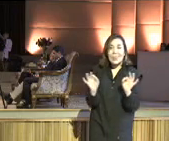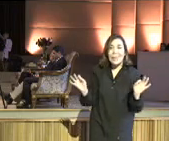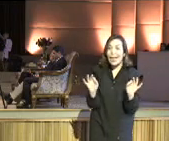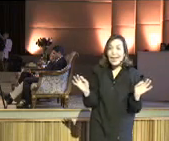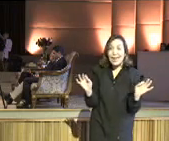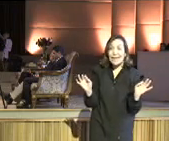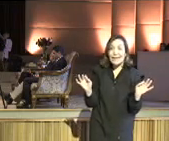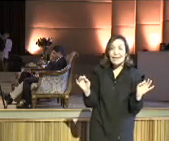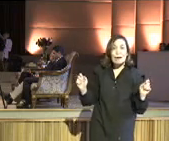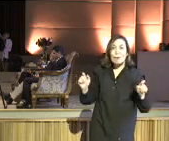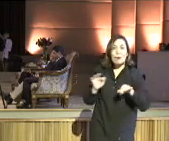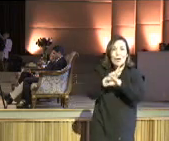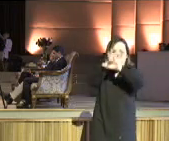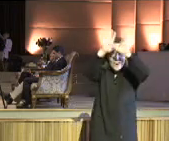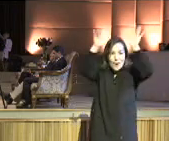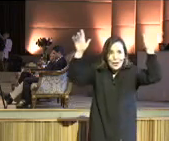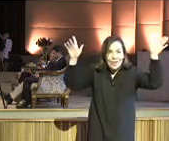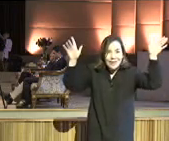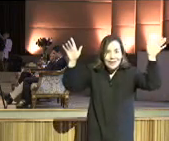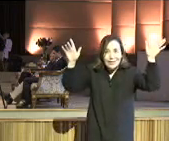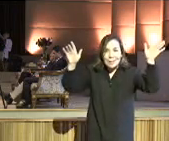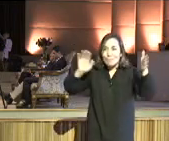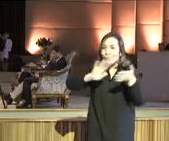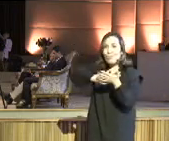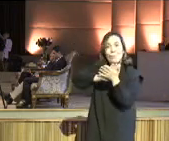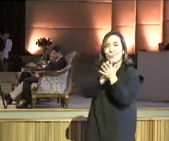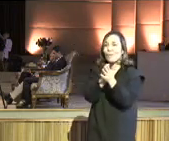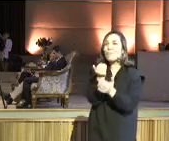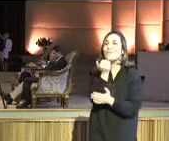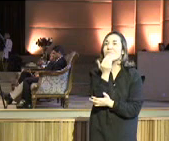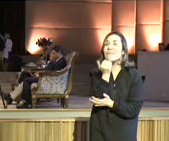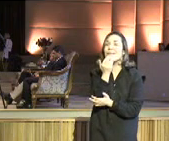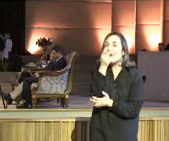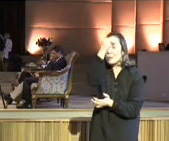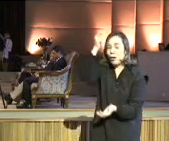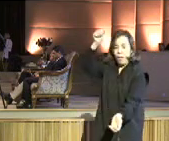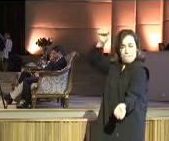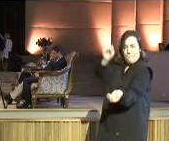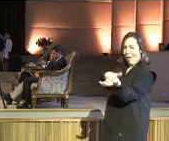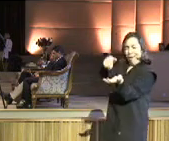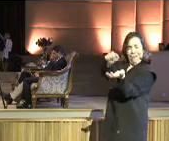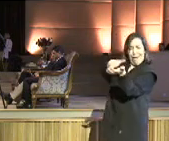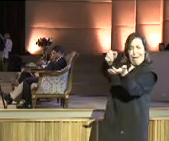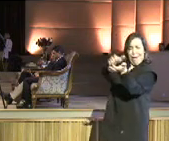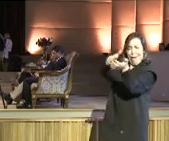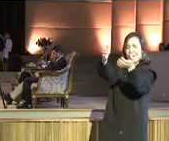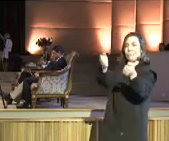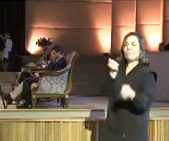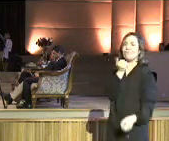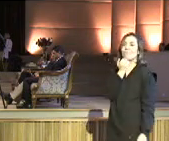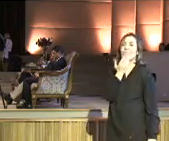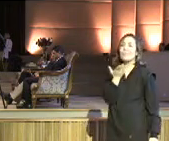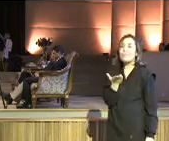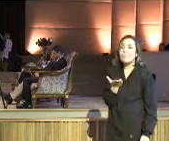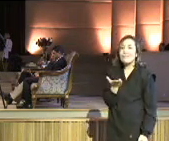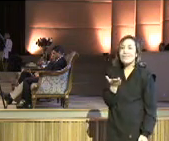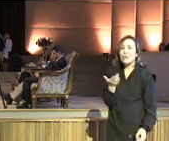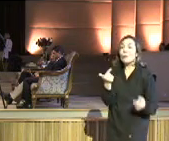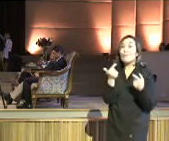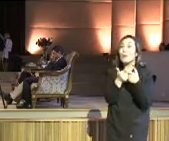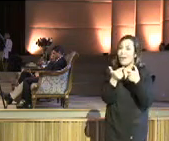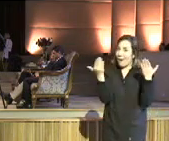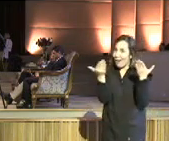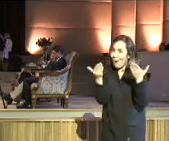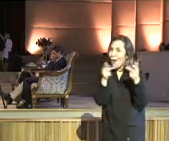que a glória dele não estava no aplauso do povo, porque o mesmo povo que aplaude em um